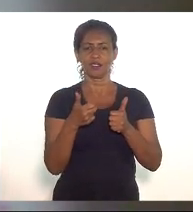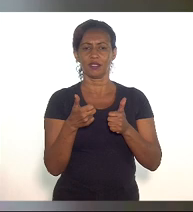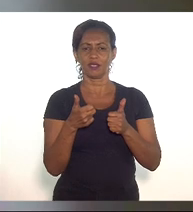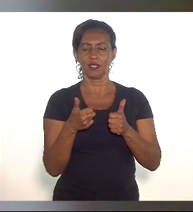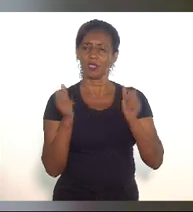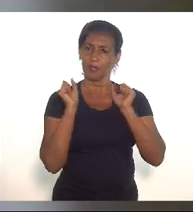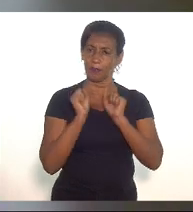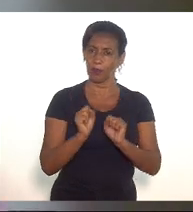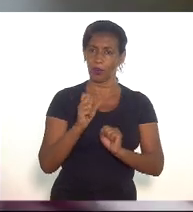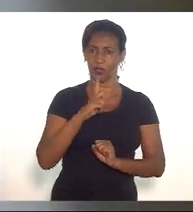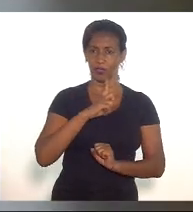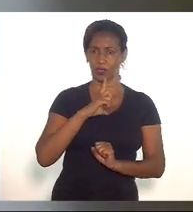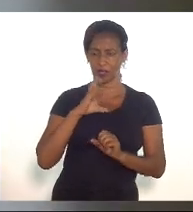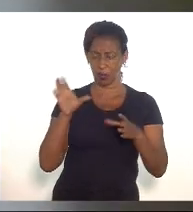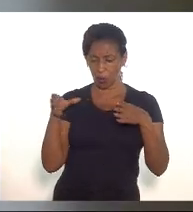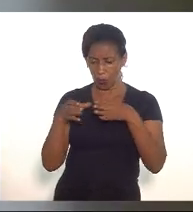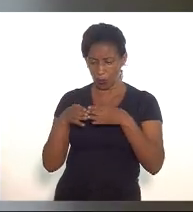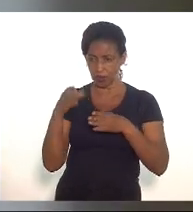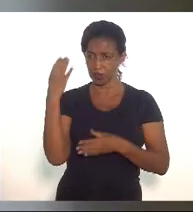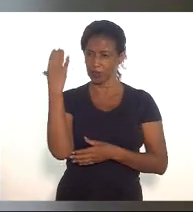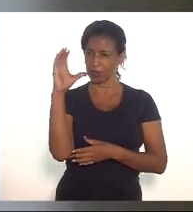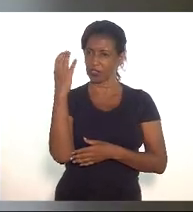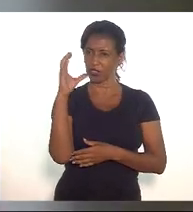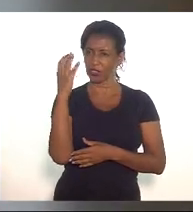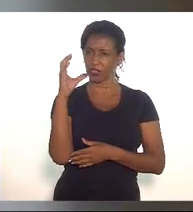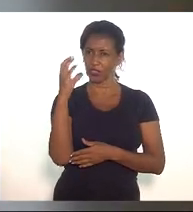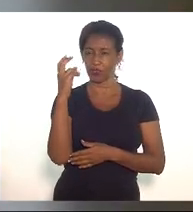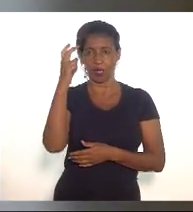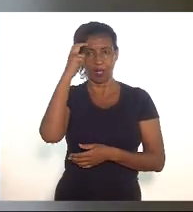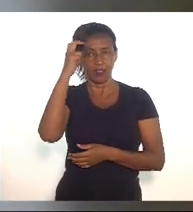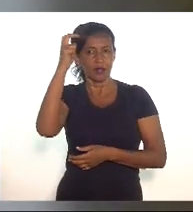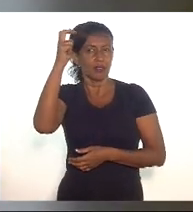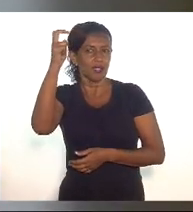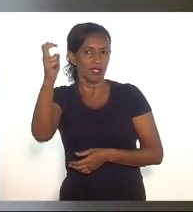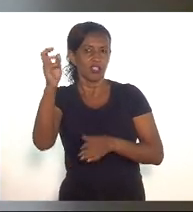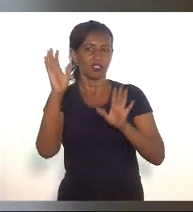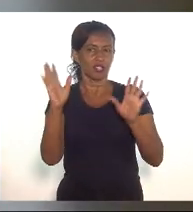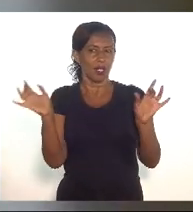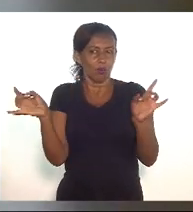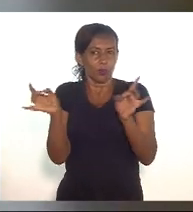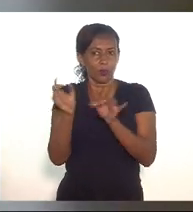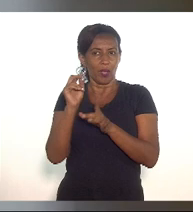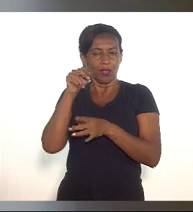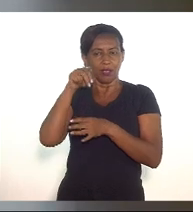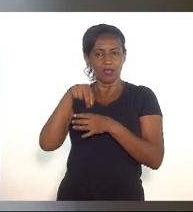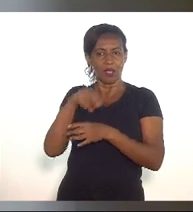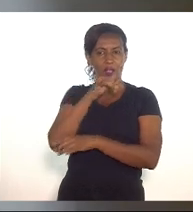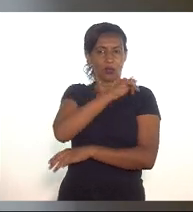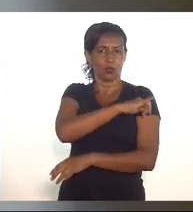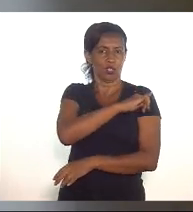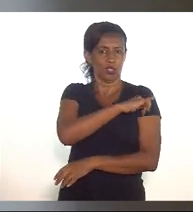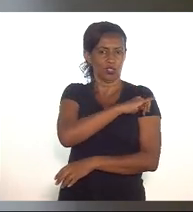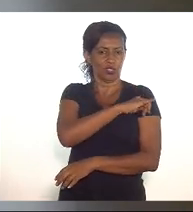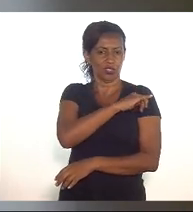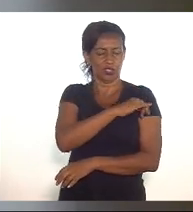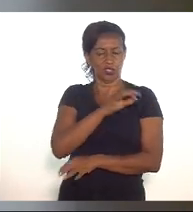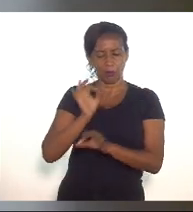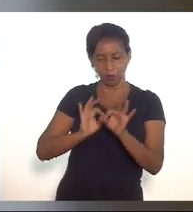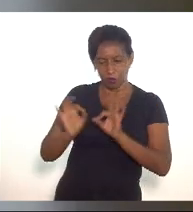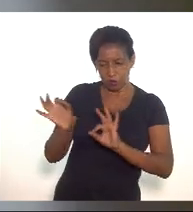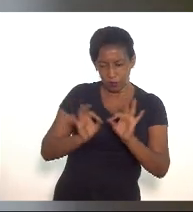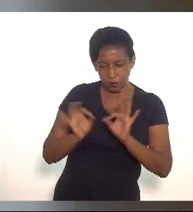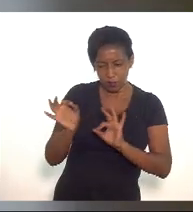que pode ter a comunidade científica fluminense, a inteligência já instalada no Rio de Janeiro, na